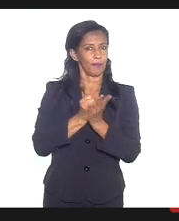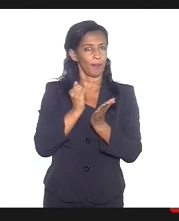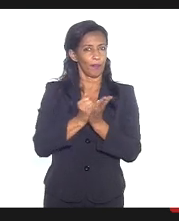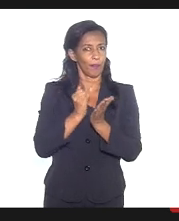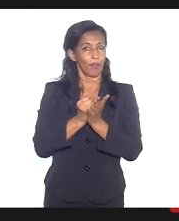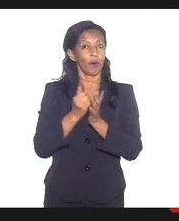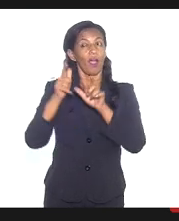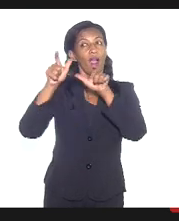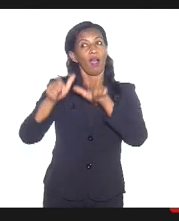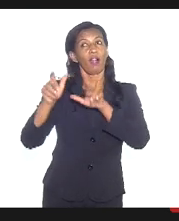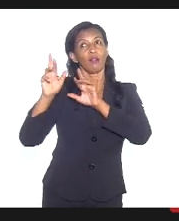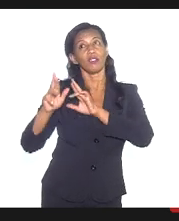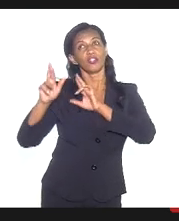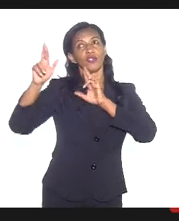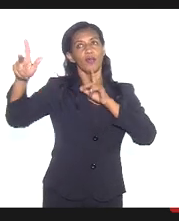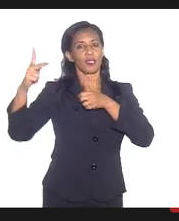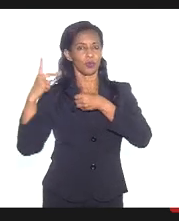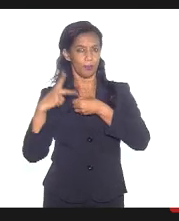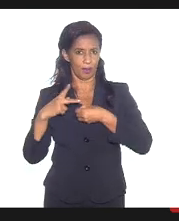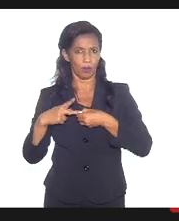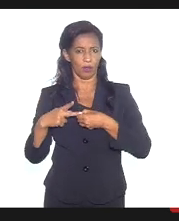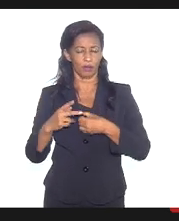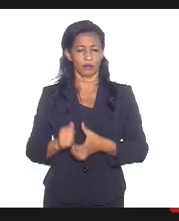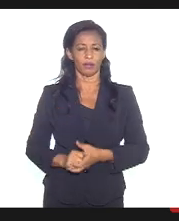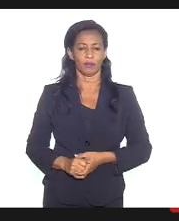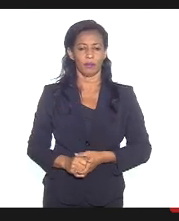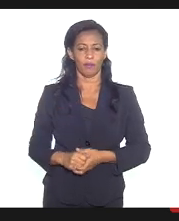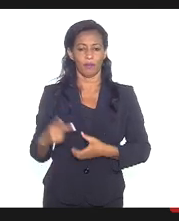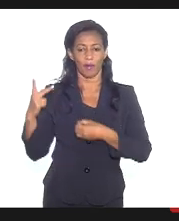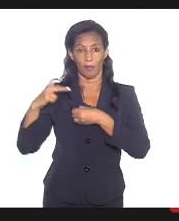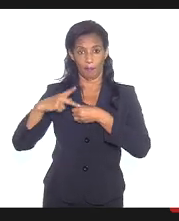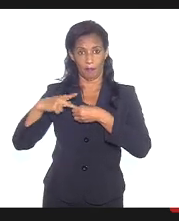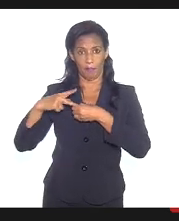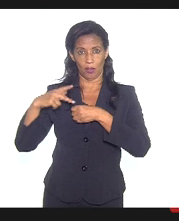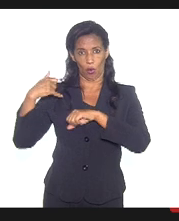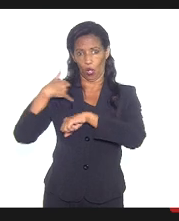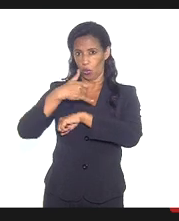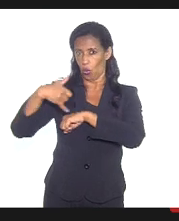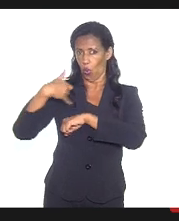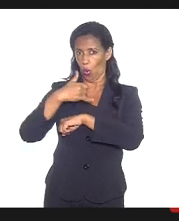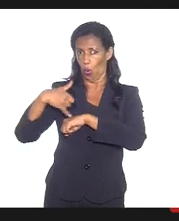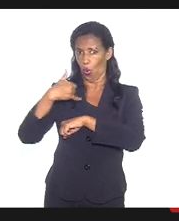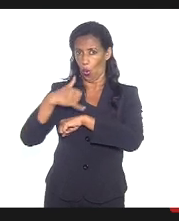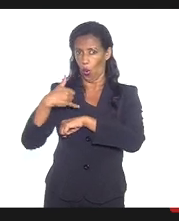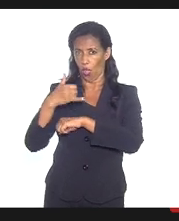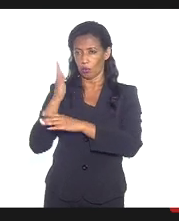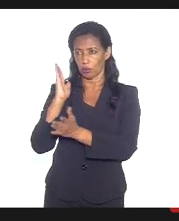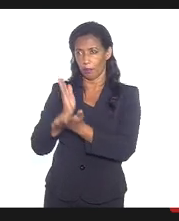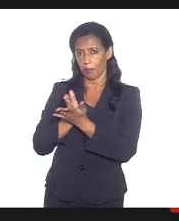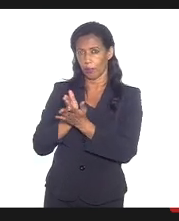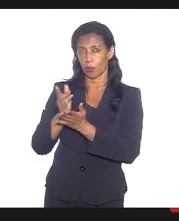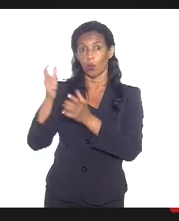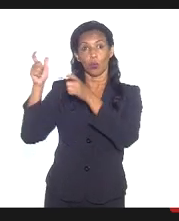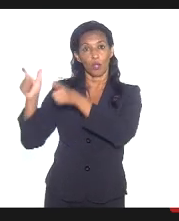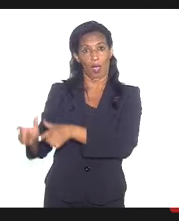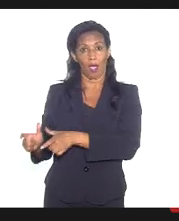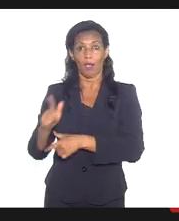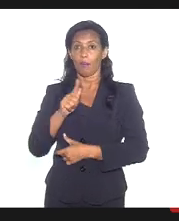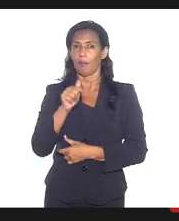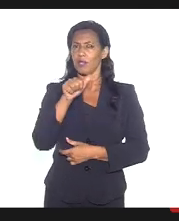gás é diferente do petróleo óleo, né? O petróleo óleo tem a imunidade, só cobre no destino. Mas o gás